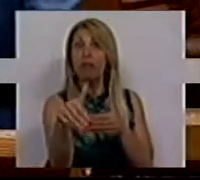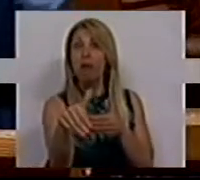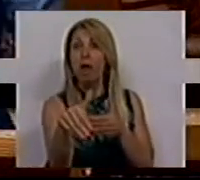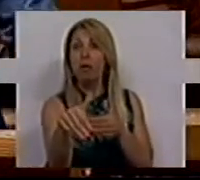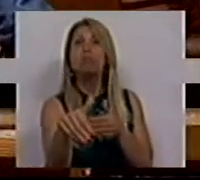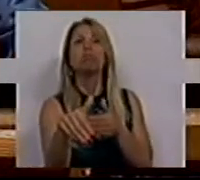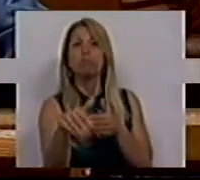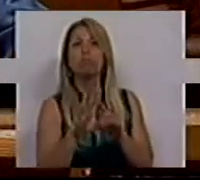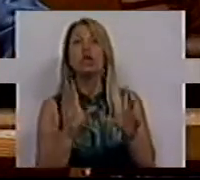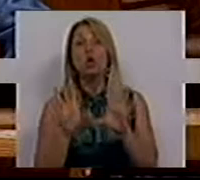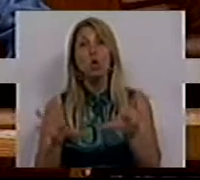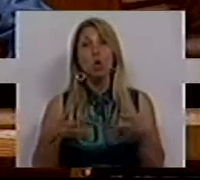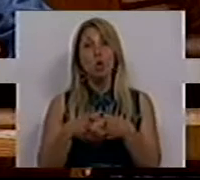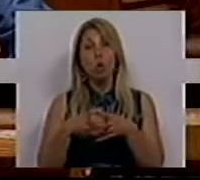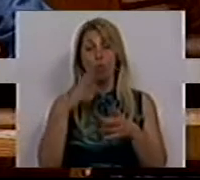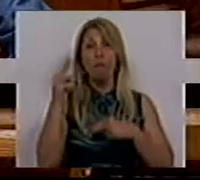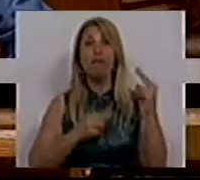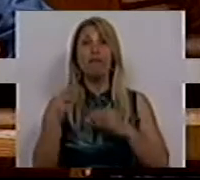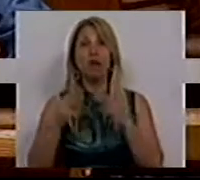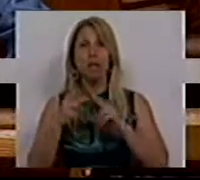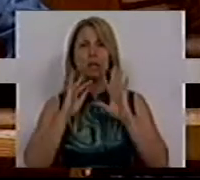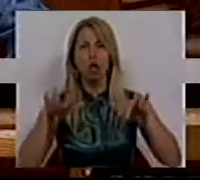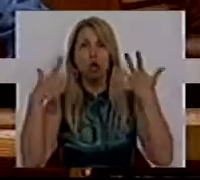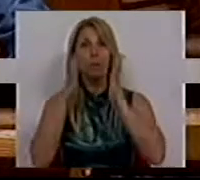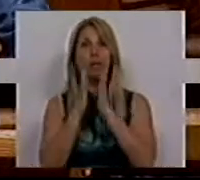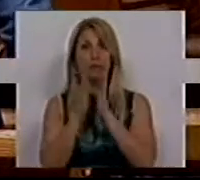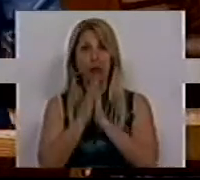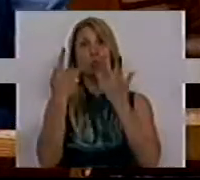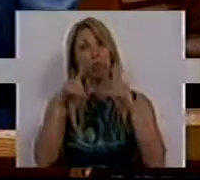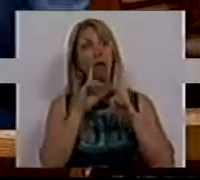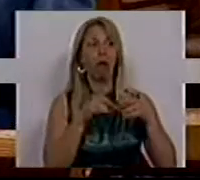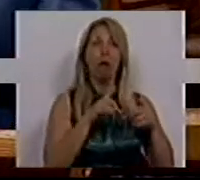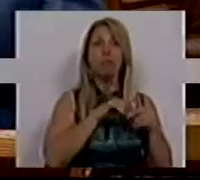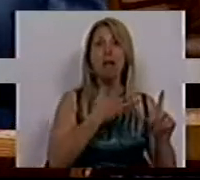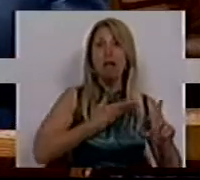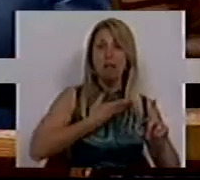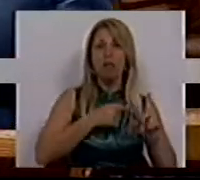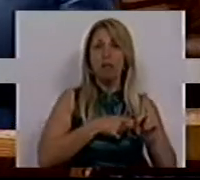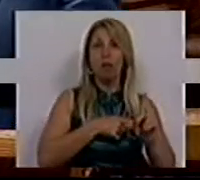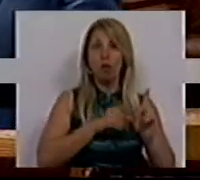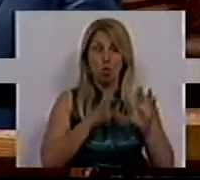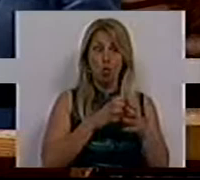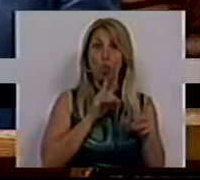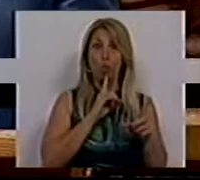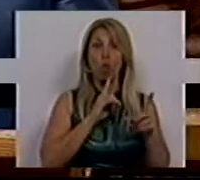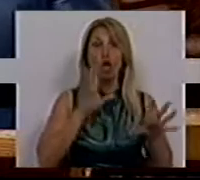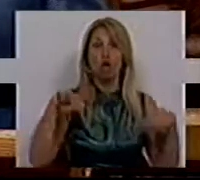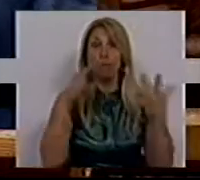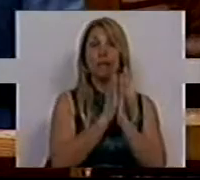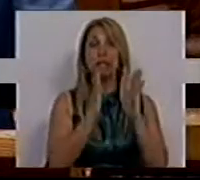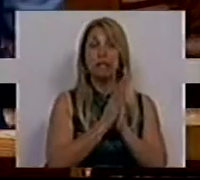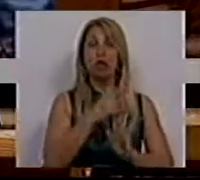Espírito Santo Financial Group tem em carteira dívida do próprio Grupo Espírito Santo 2.350 milhões de